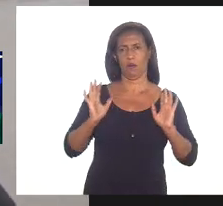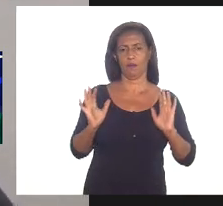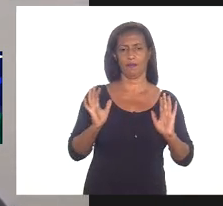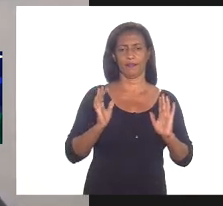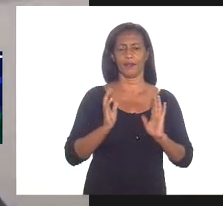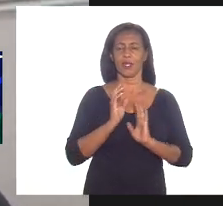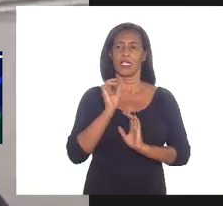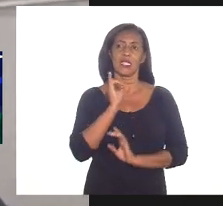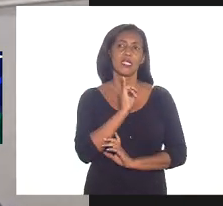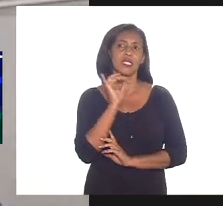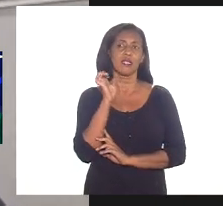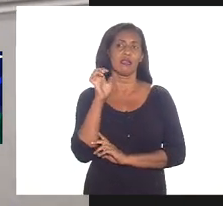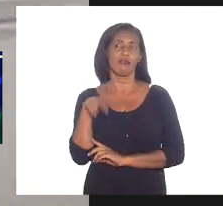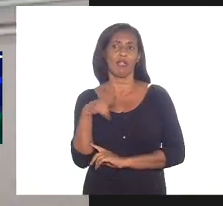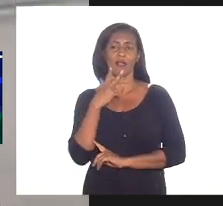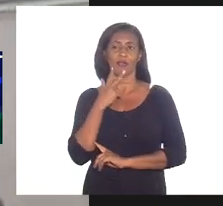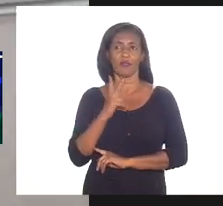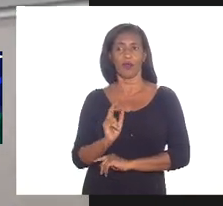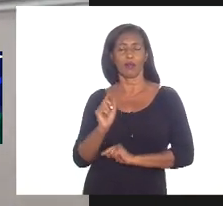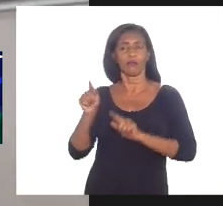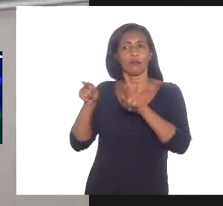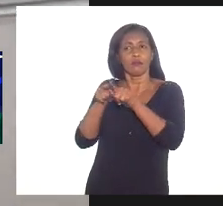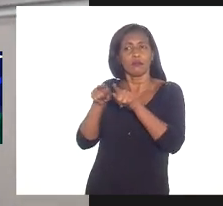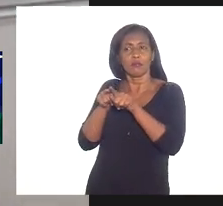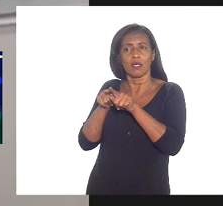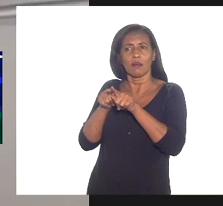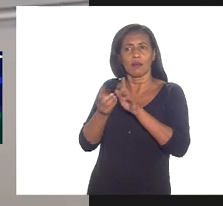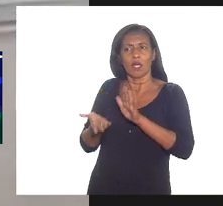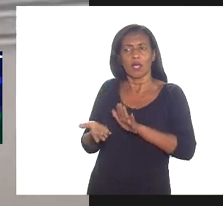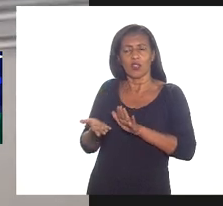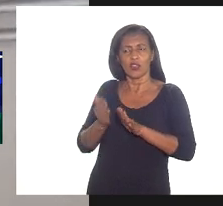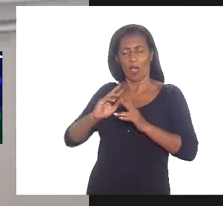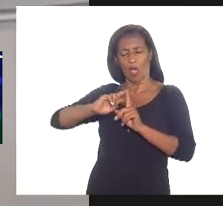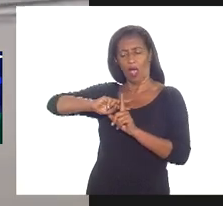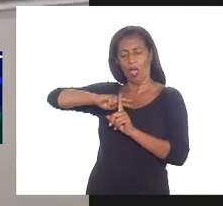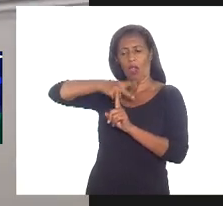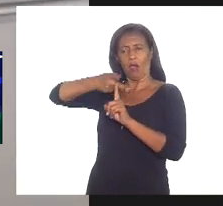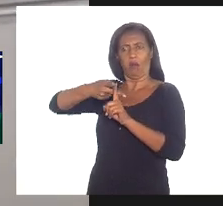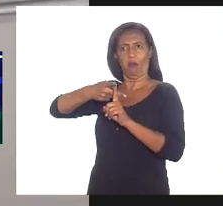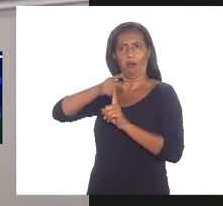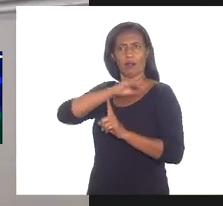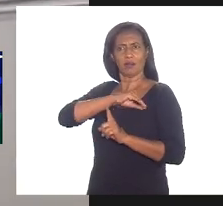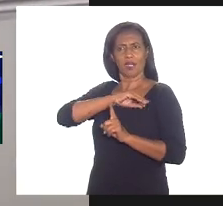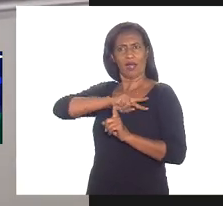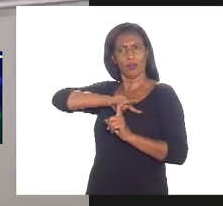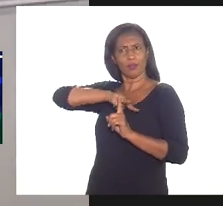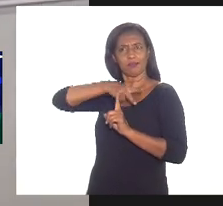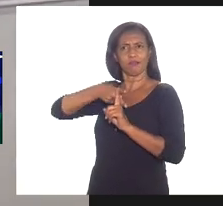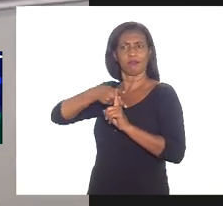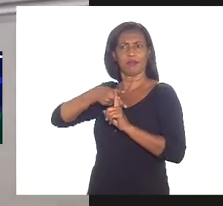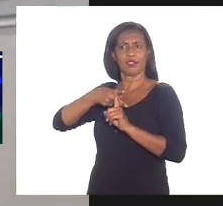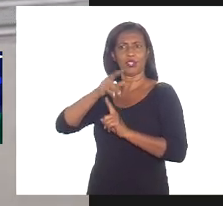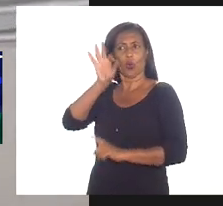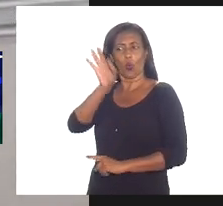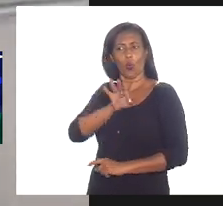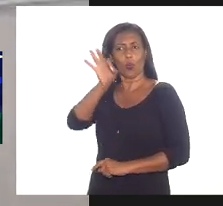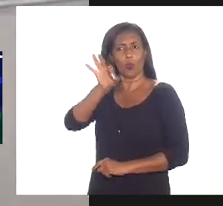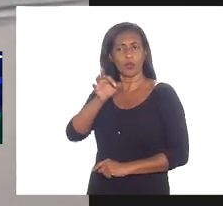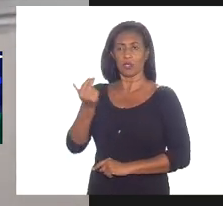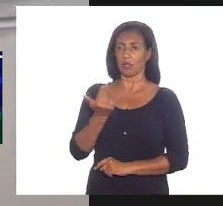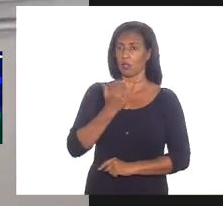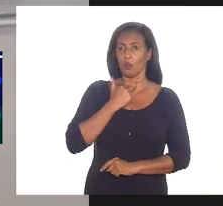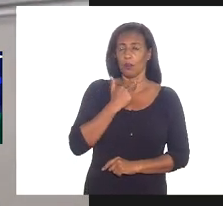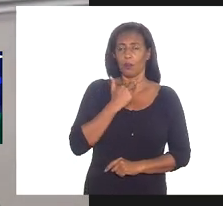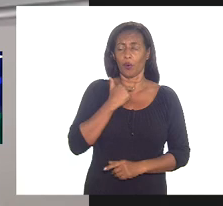wi-fi que o regime deixa ter aumento de acordo com a estação bom então não